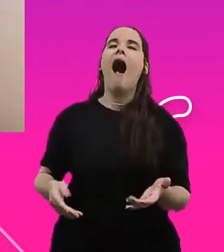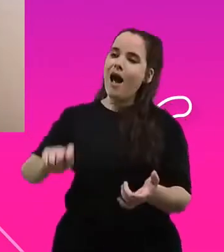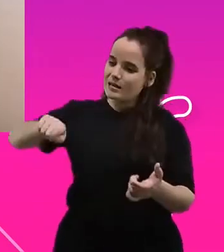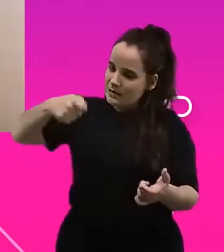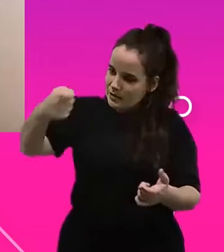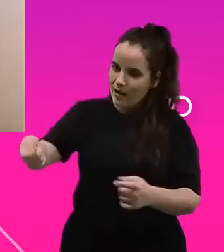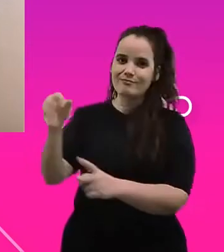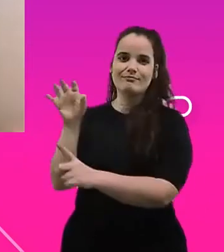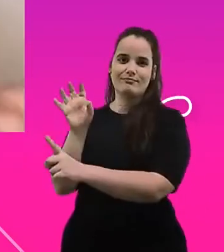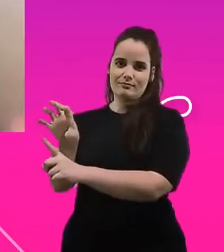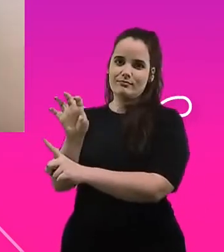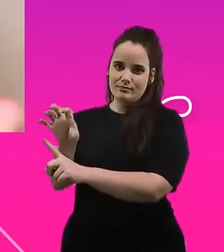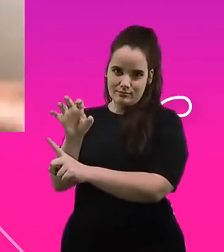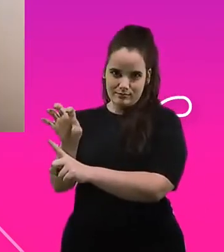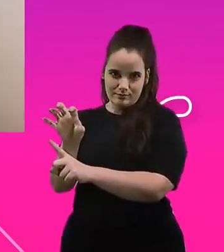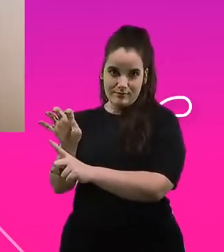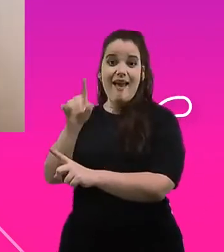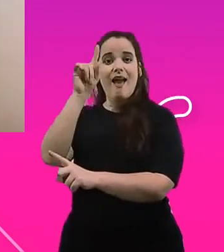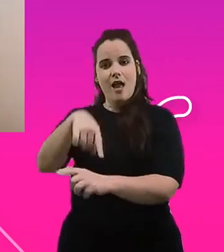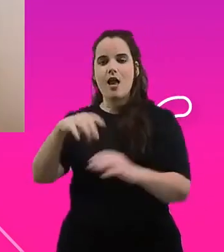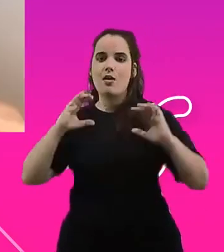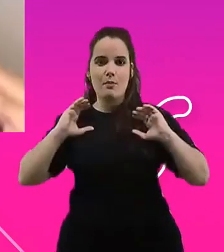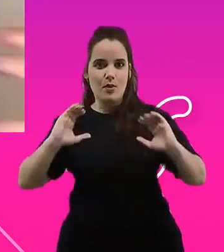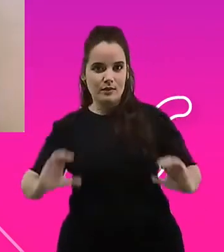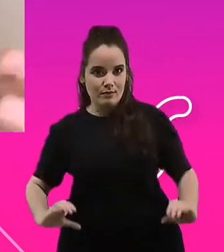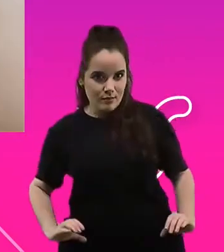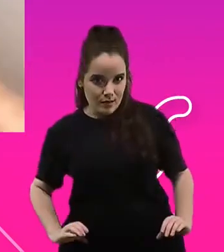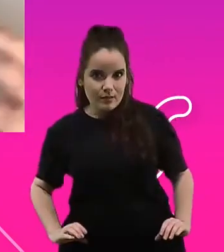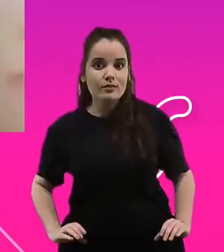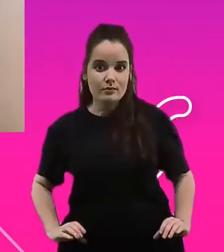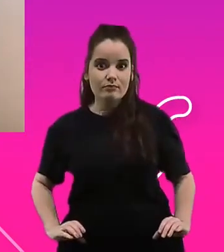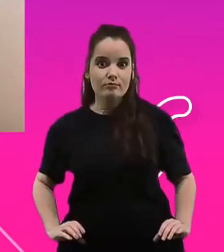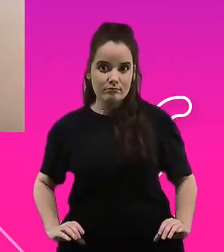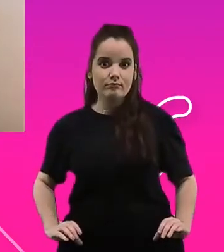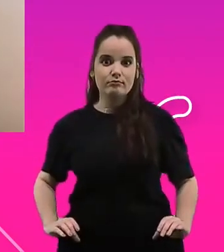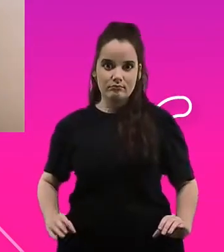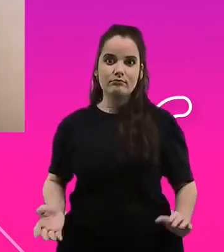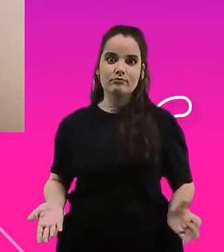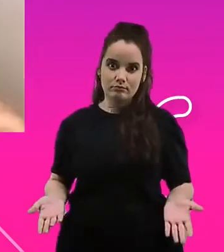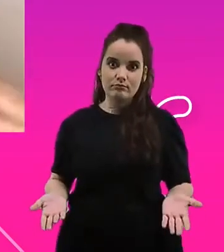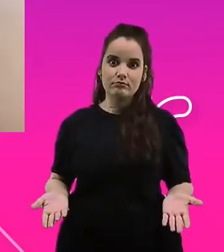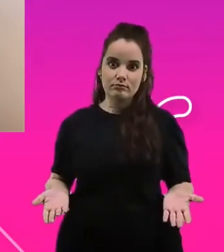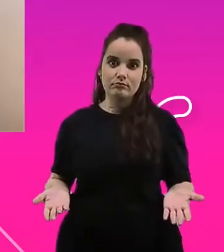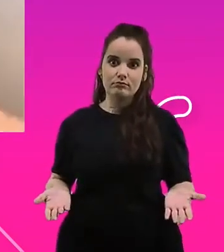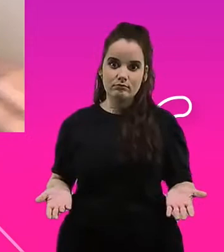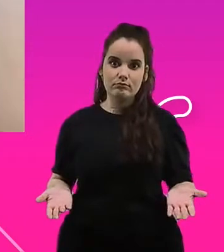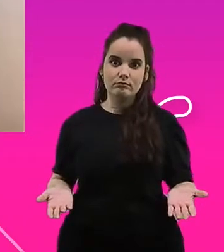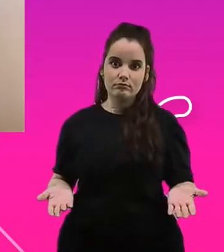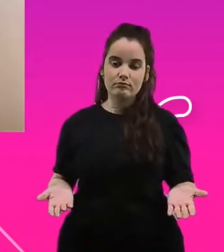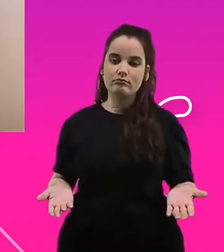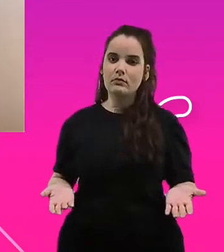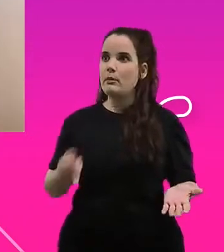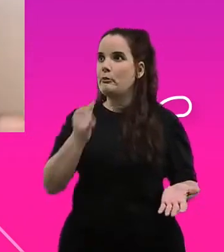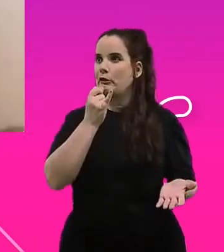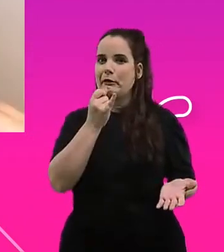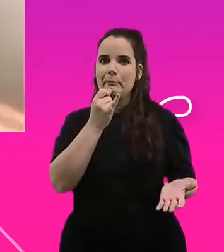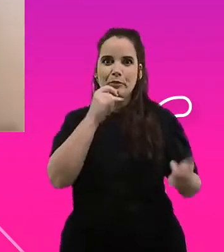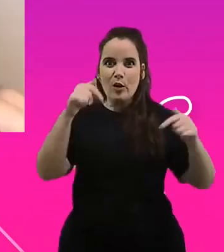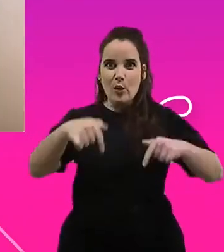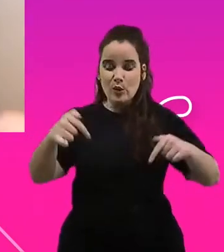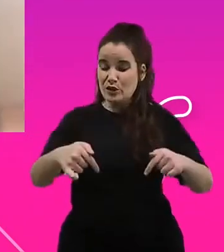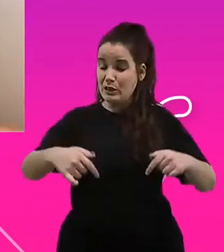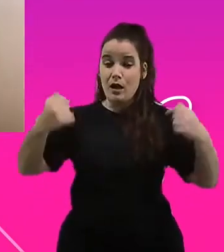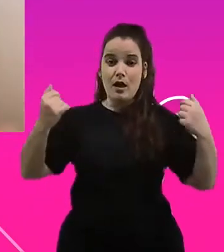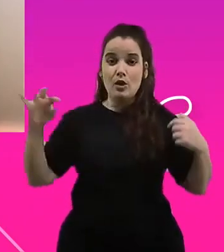como comportamento e a gente entender que a gente está vindo desse lugar que todos vocês falaram de saturação, de muita coisa, o